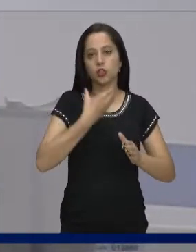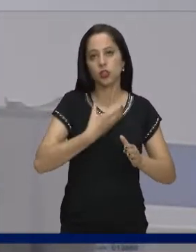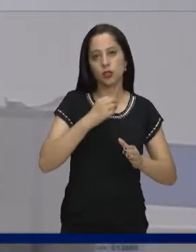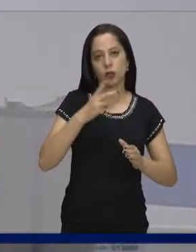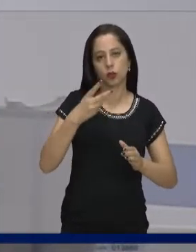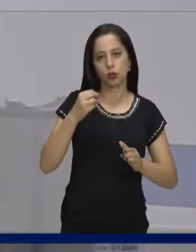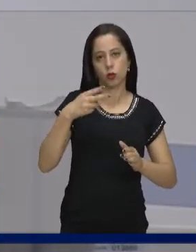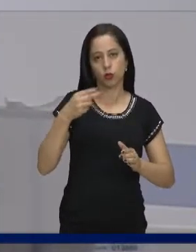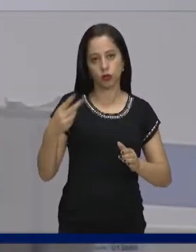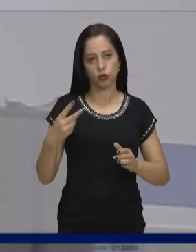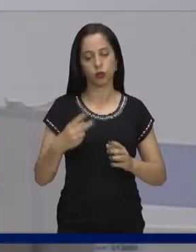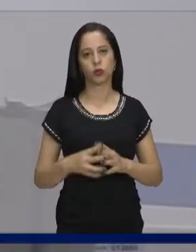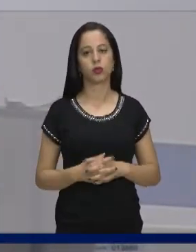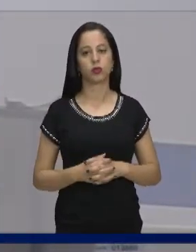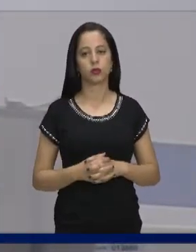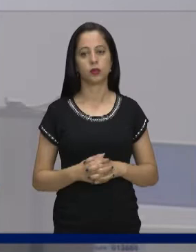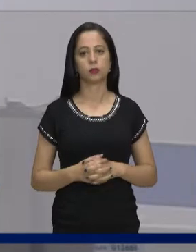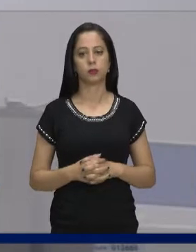3/2/2022.